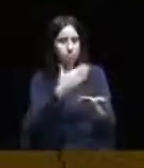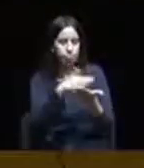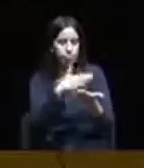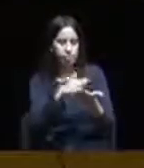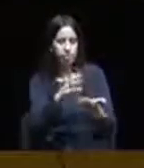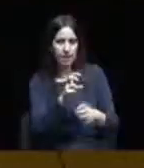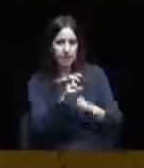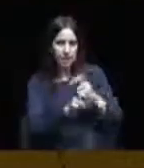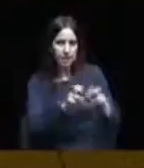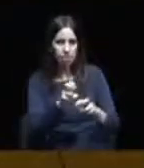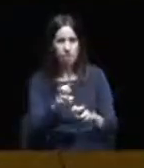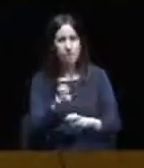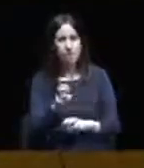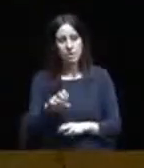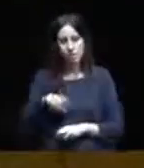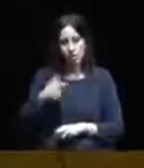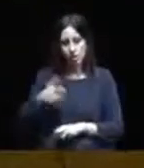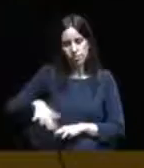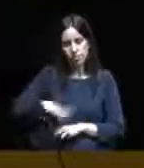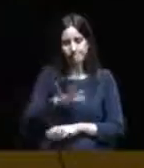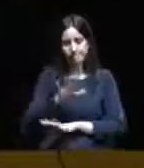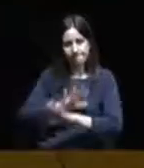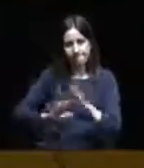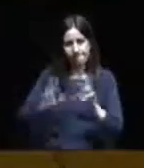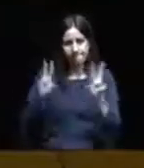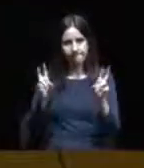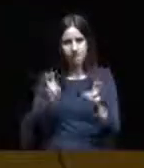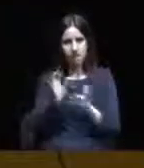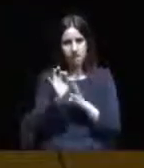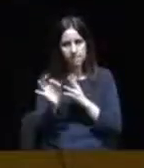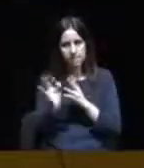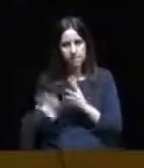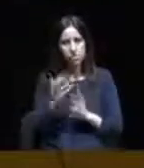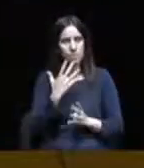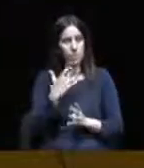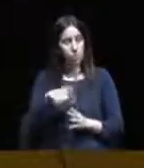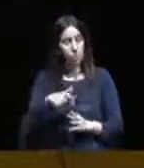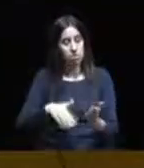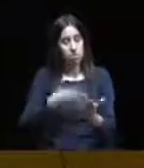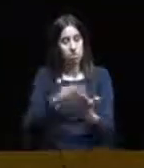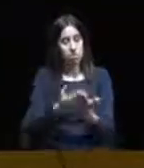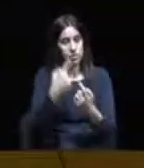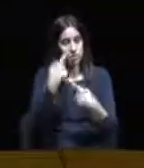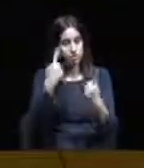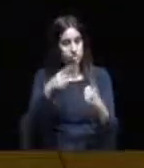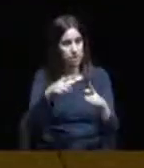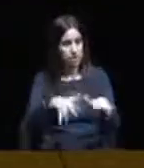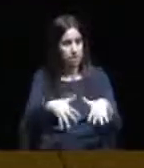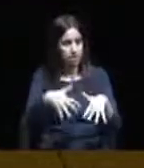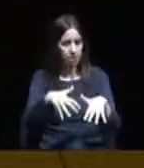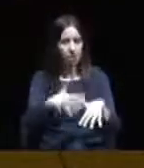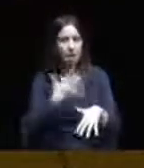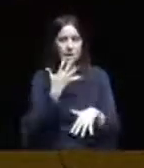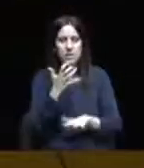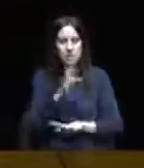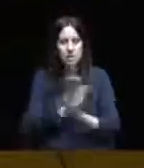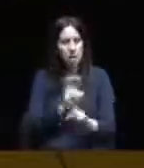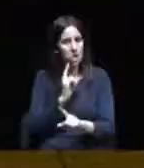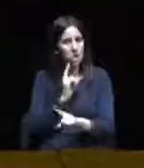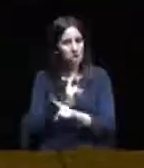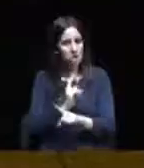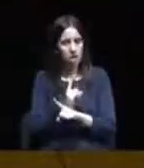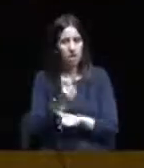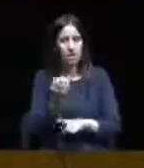Verdes manifestaram as suas reservas sobre um conjunto de aspectos quando a proposta foi apresentada nesta Assembleia, reservas essas que